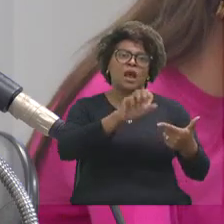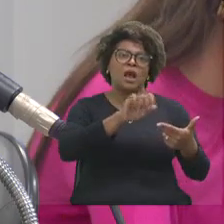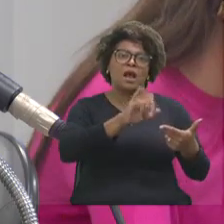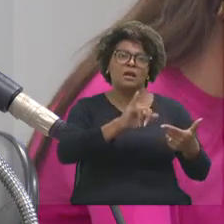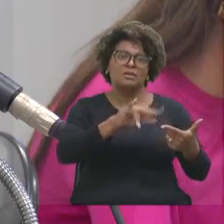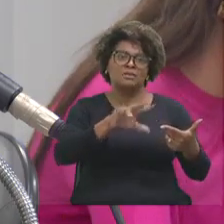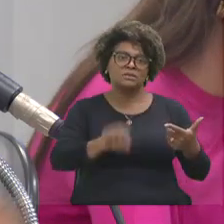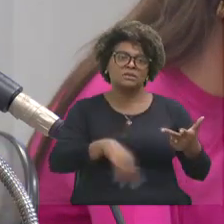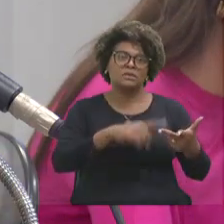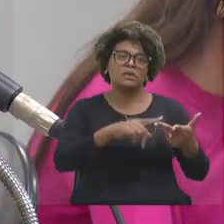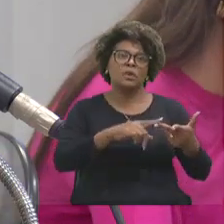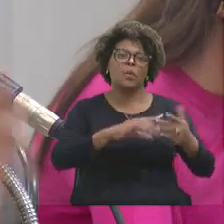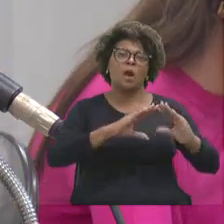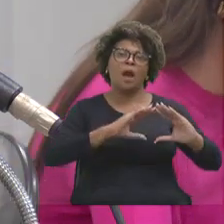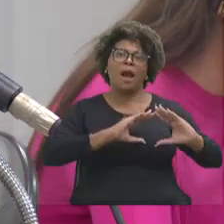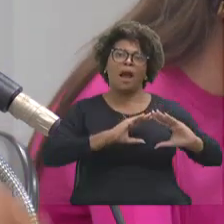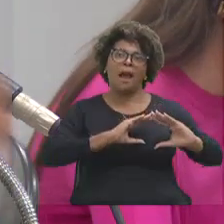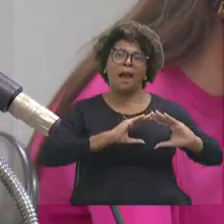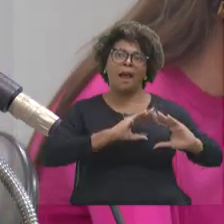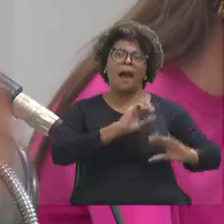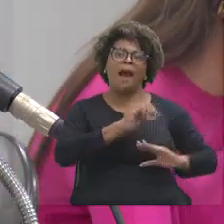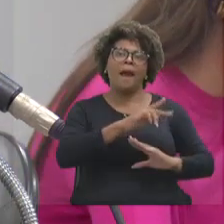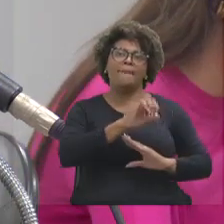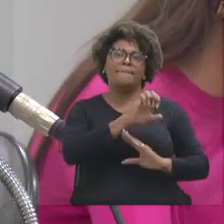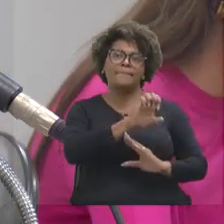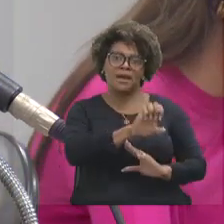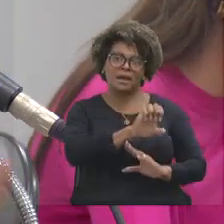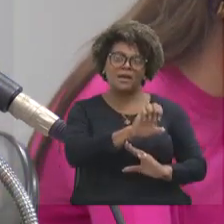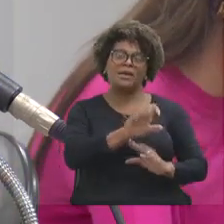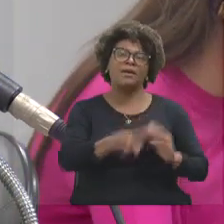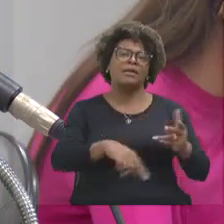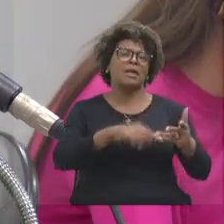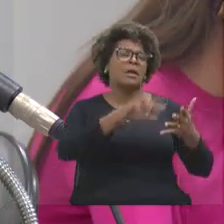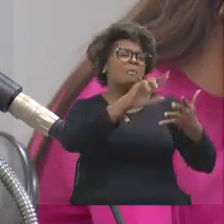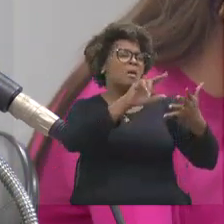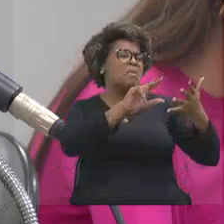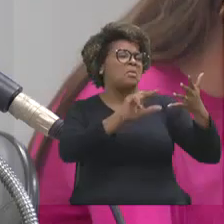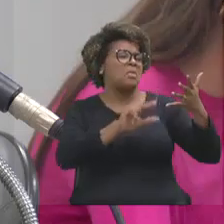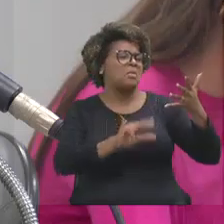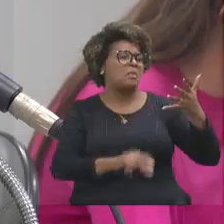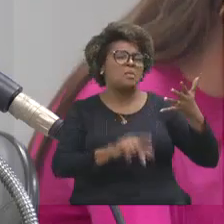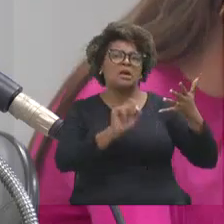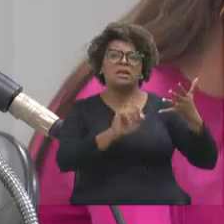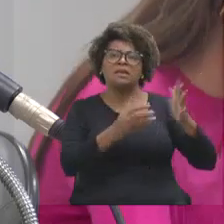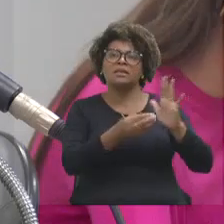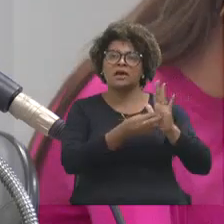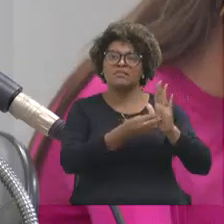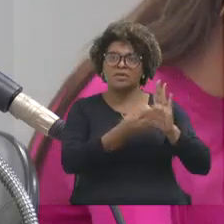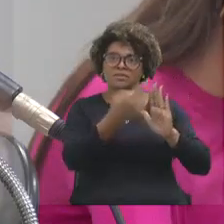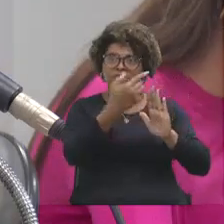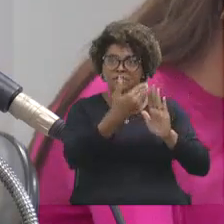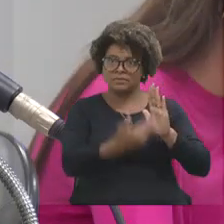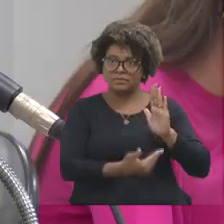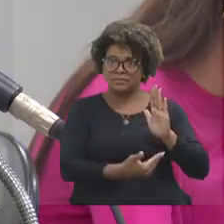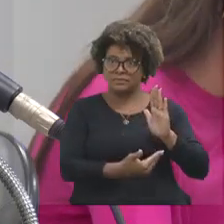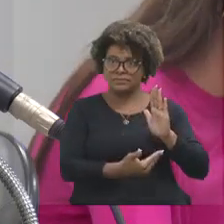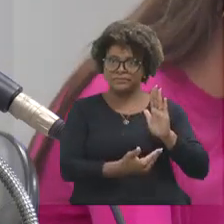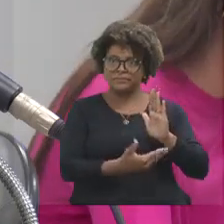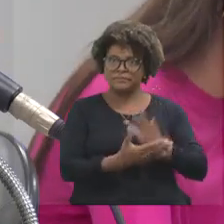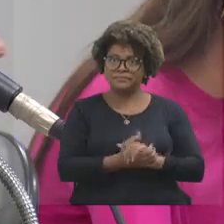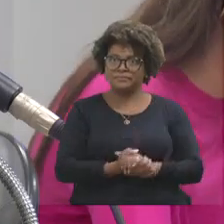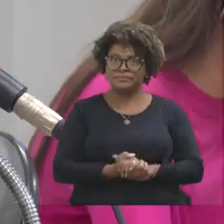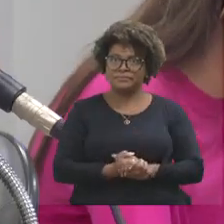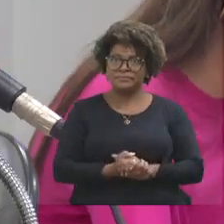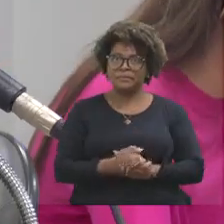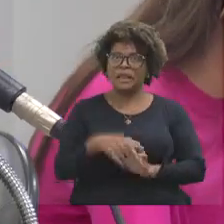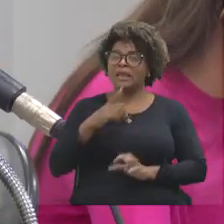provavelmente uma série de outras entidades que provavelmente não esteja ou seja tá vindo aí mais